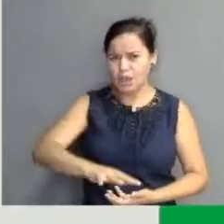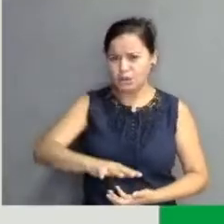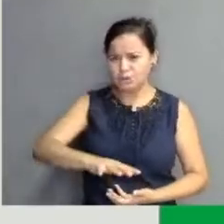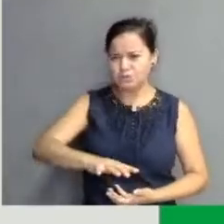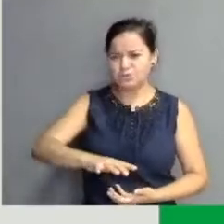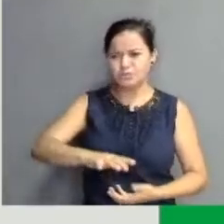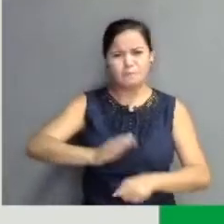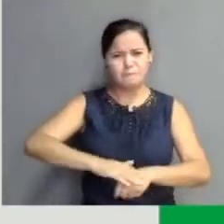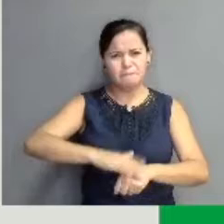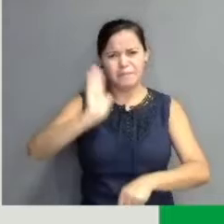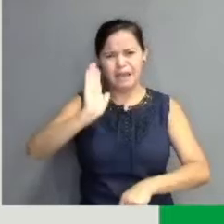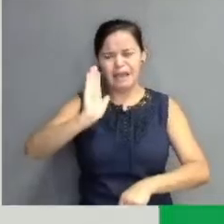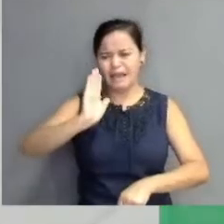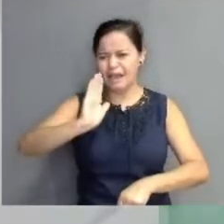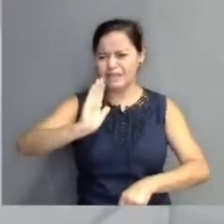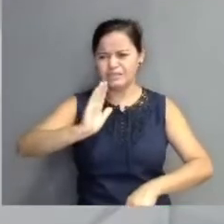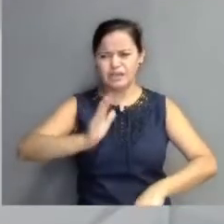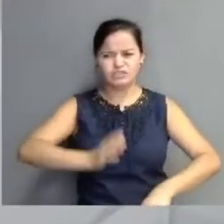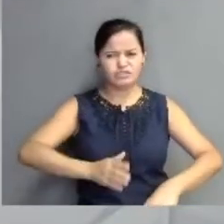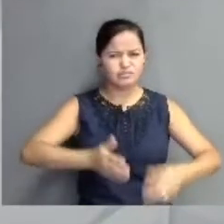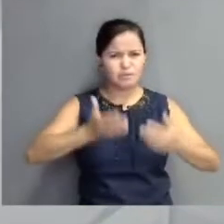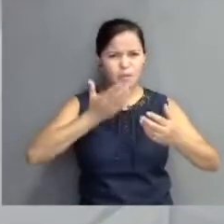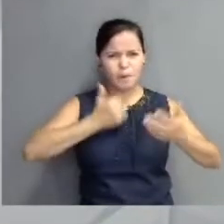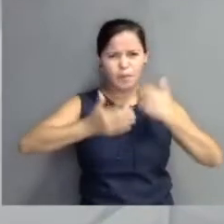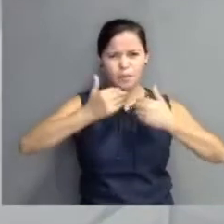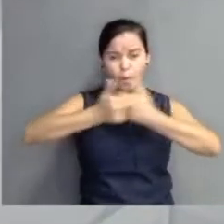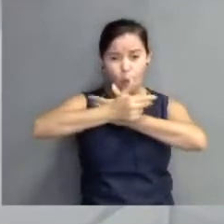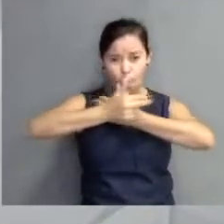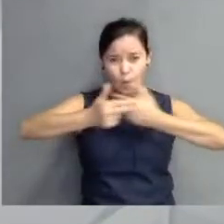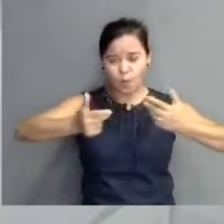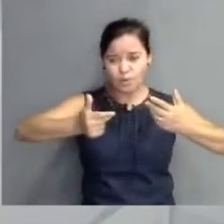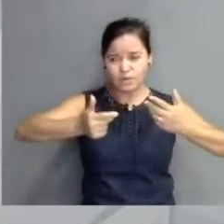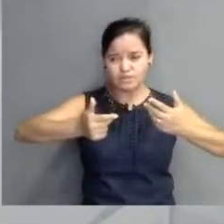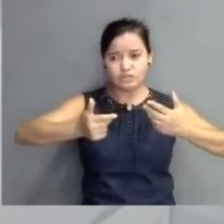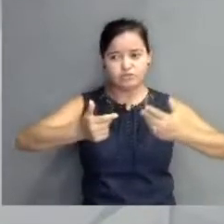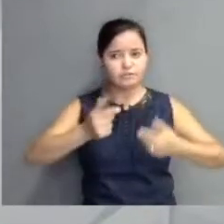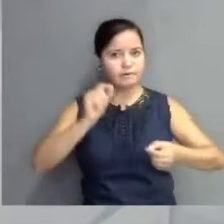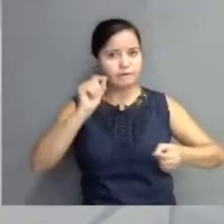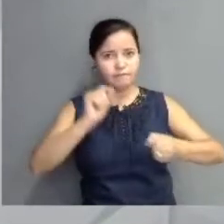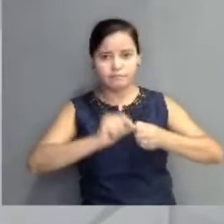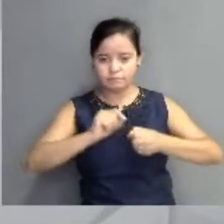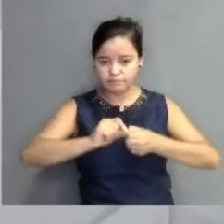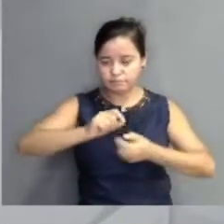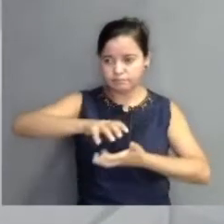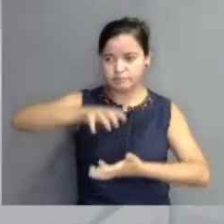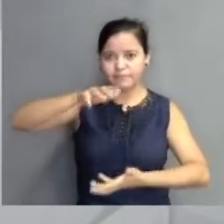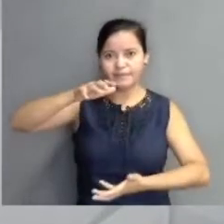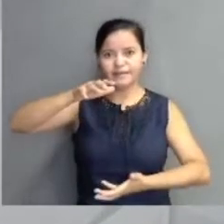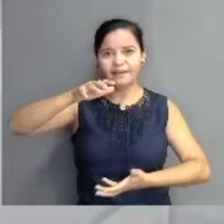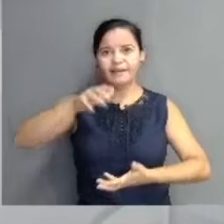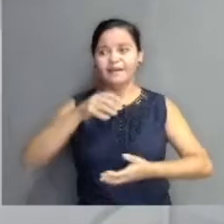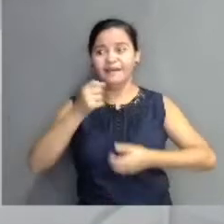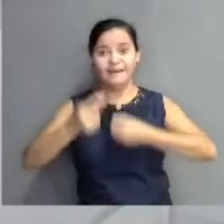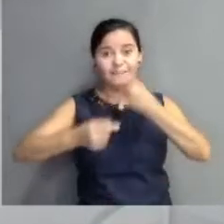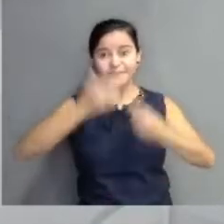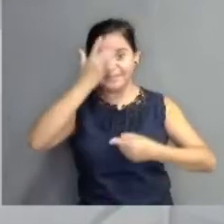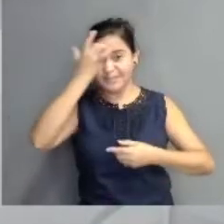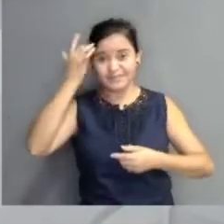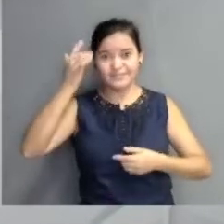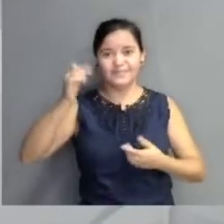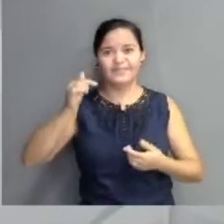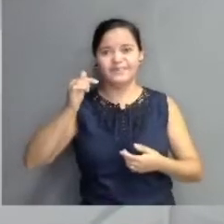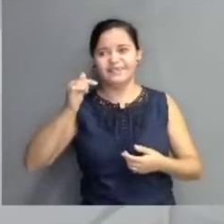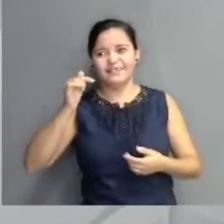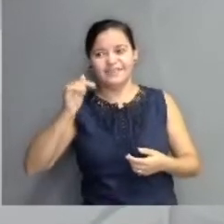coisa bem fofinha, né? Como eu gosto de uma palavra aqui que o pessoal aqui da produção, quando eu falo, alguns até caem no chão, vibrando, felizes. Uma